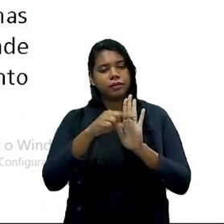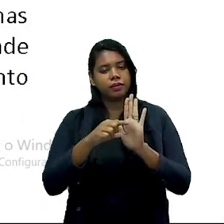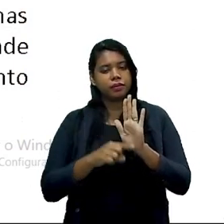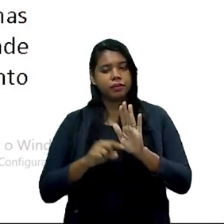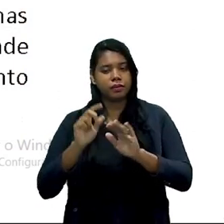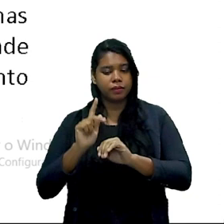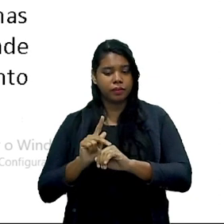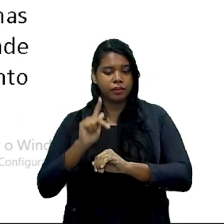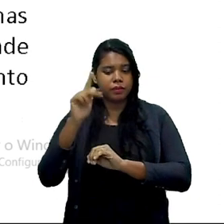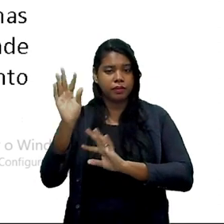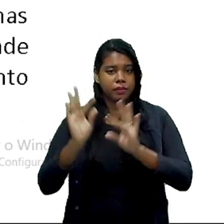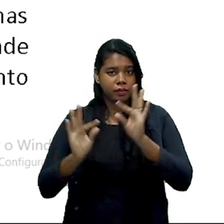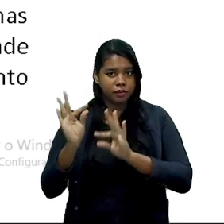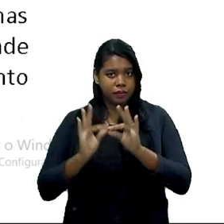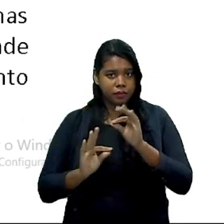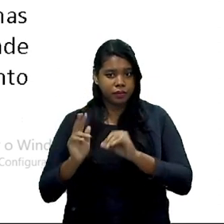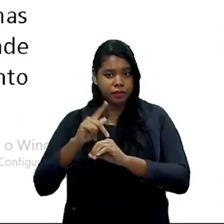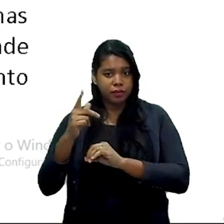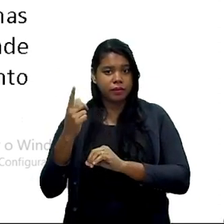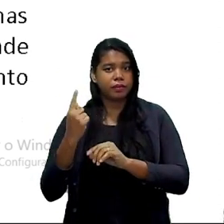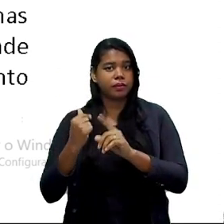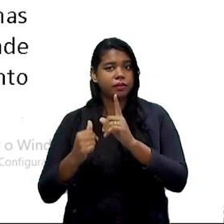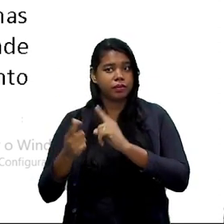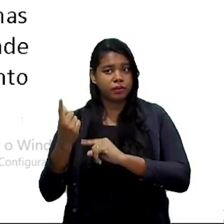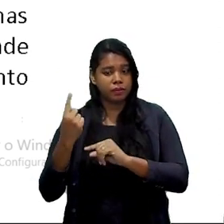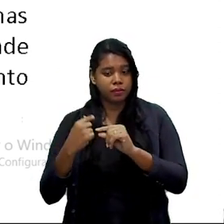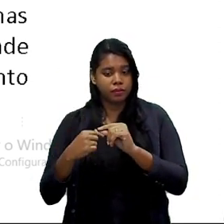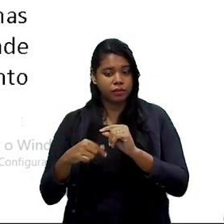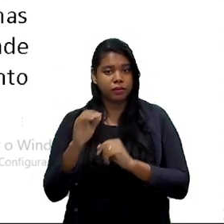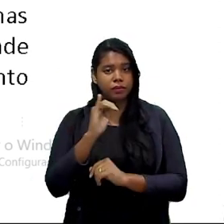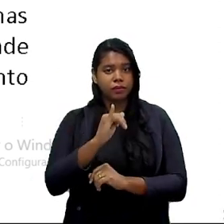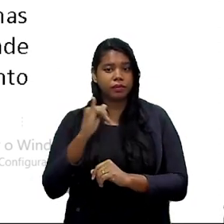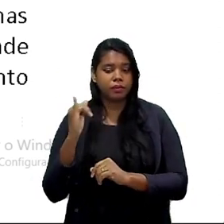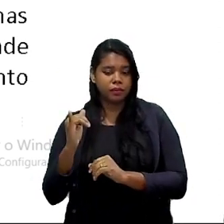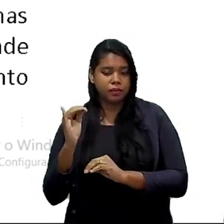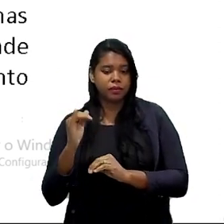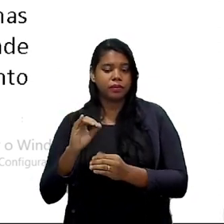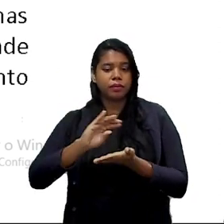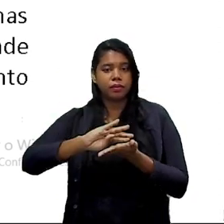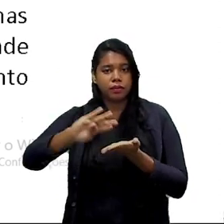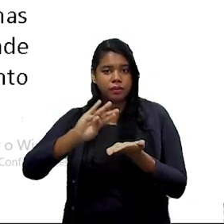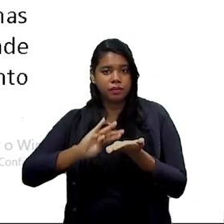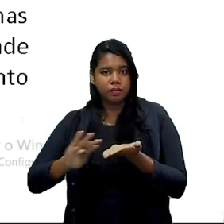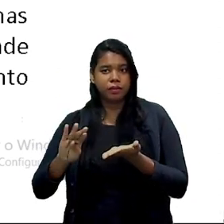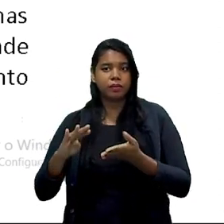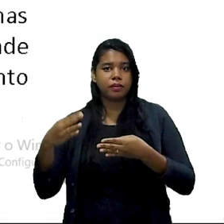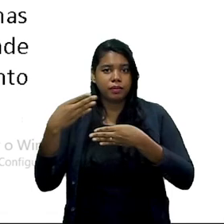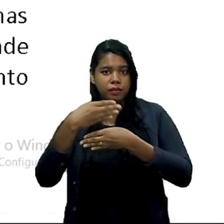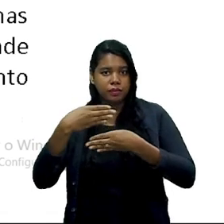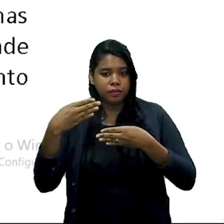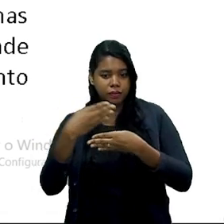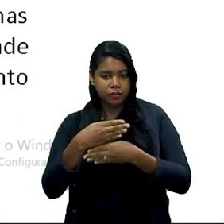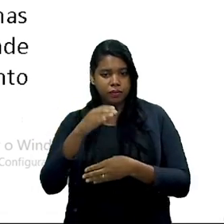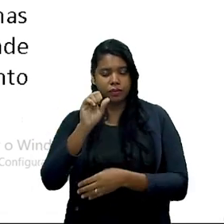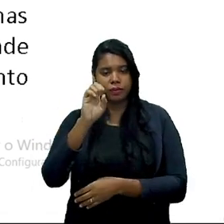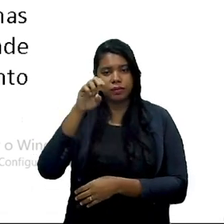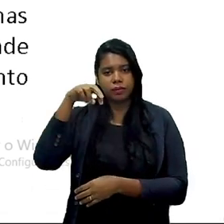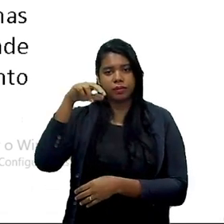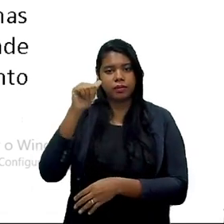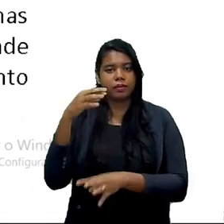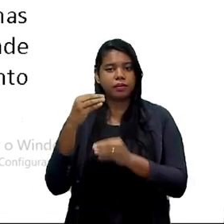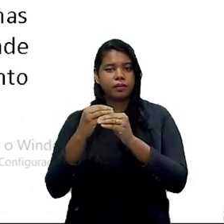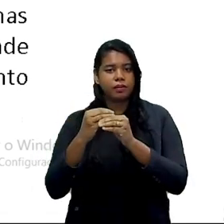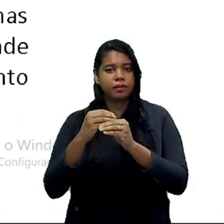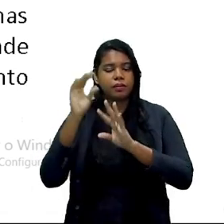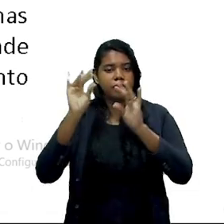pós-graduado em consultoria organizacional, economista, consultor, instrutor, credenciado junto ao Sebrae e ao Senar, especializado